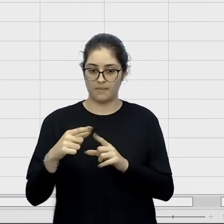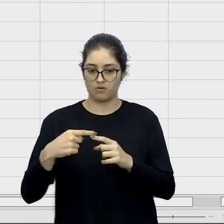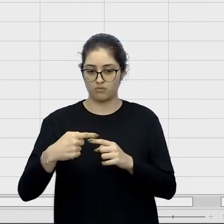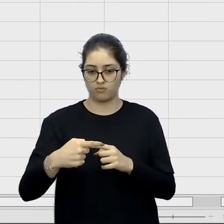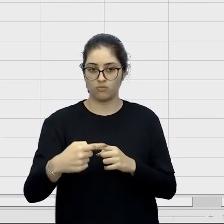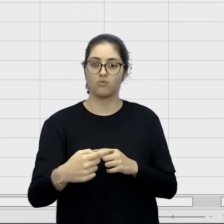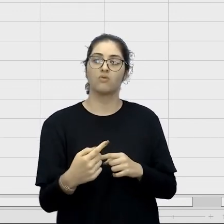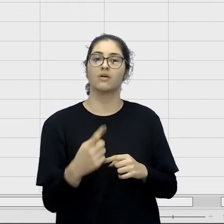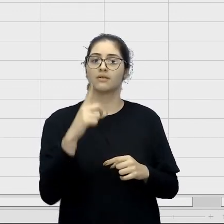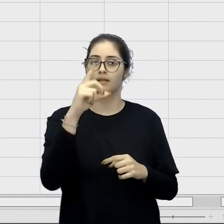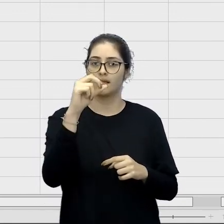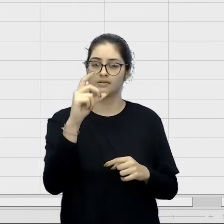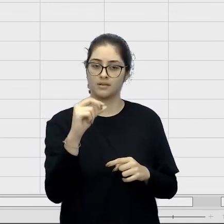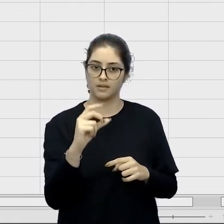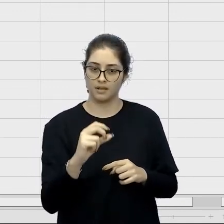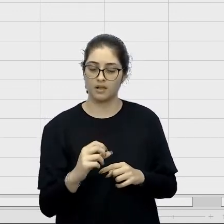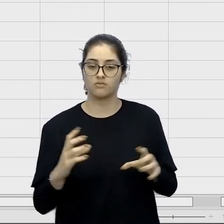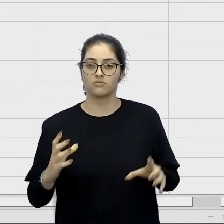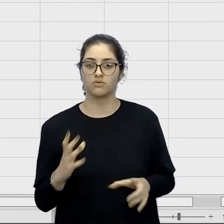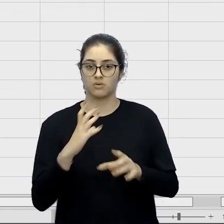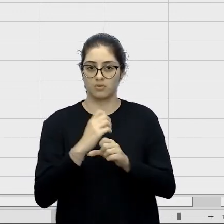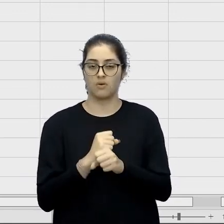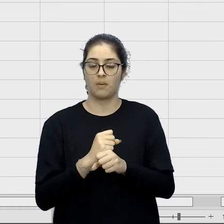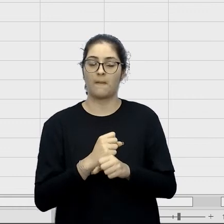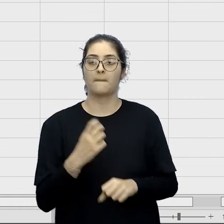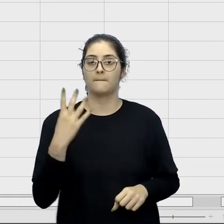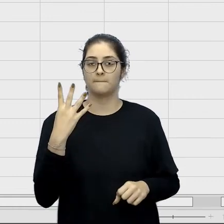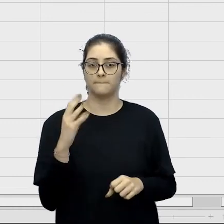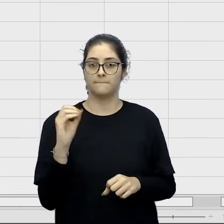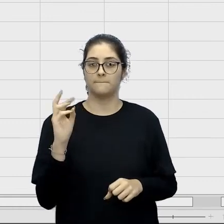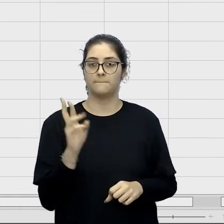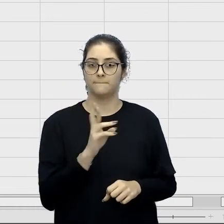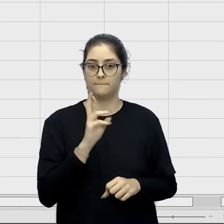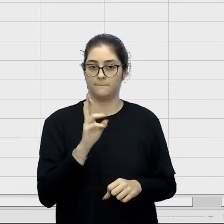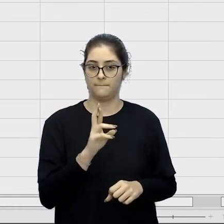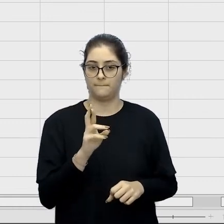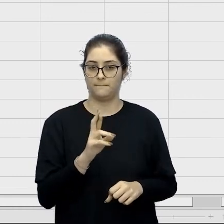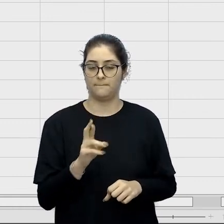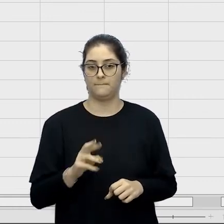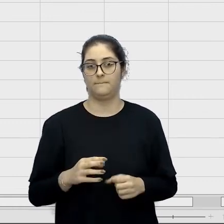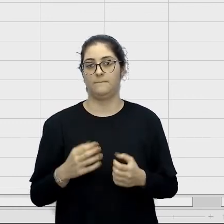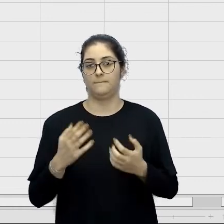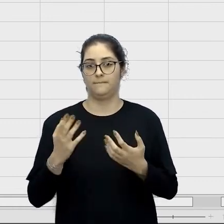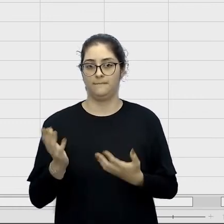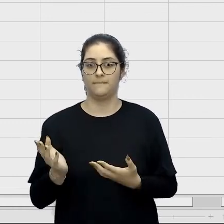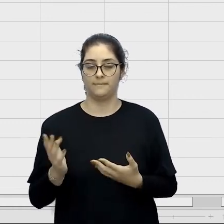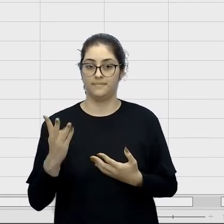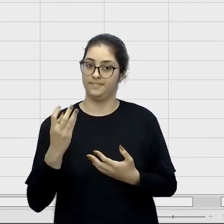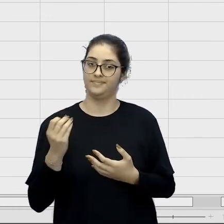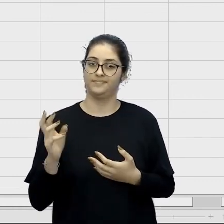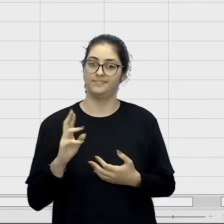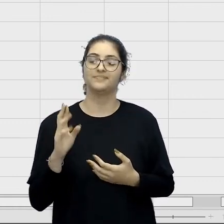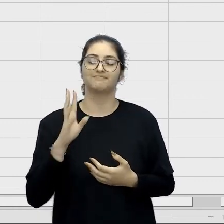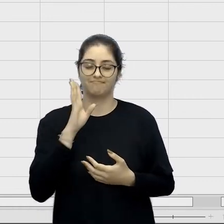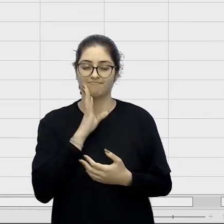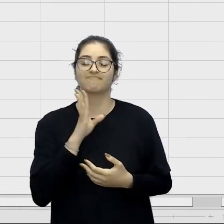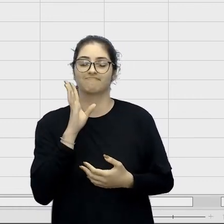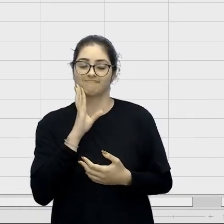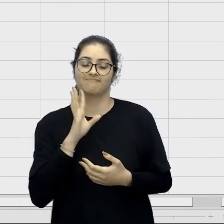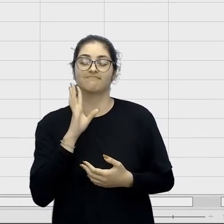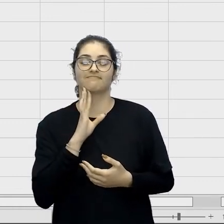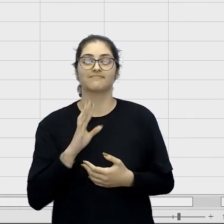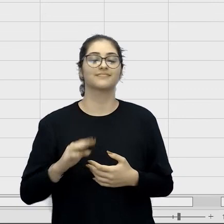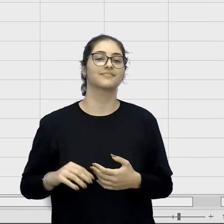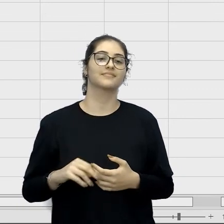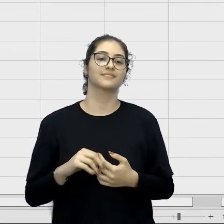Pensando aí, então a gente tem aí R$40. Temos R$40, legal.